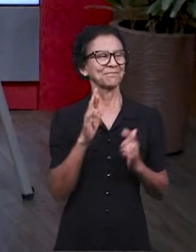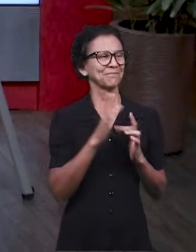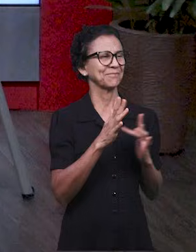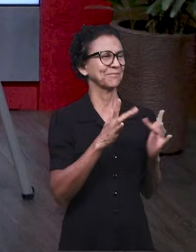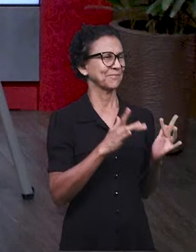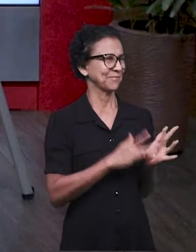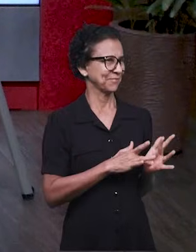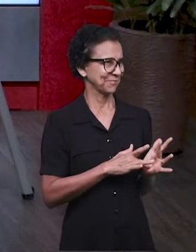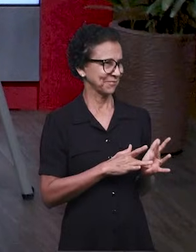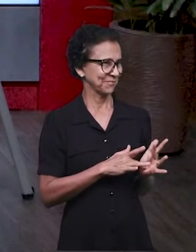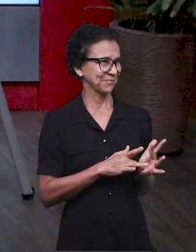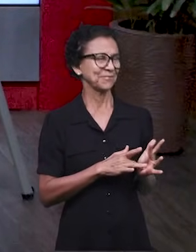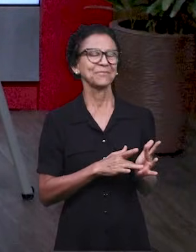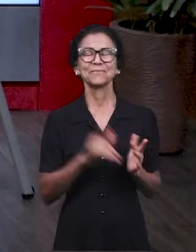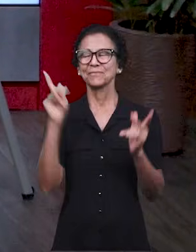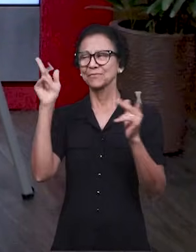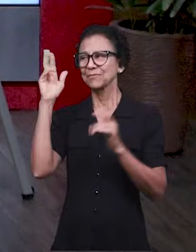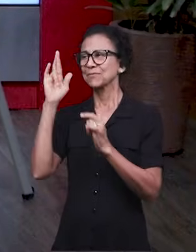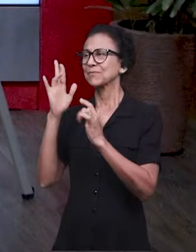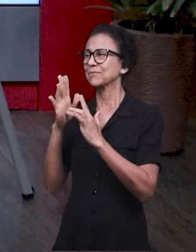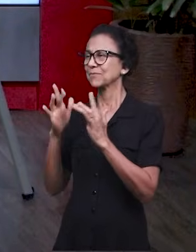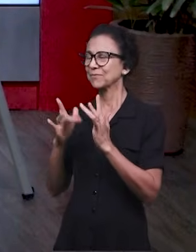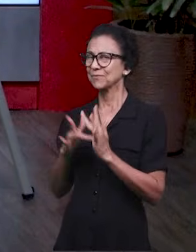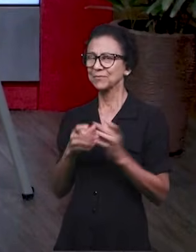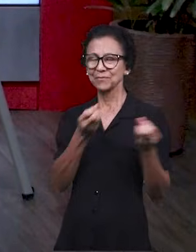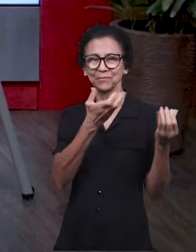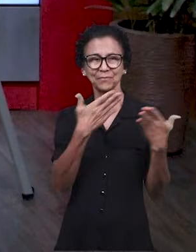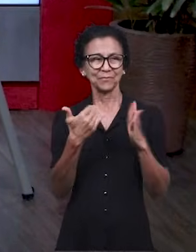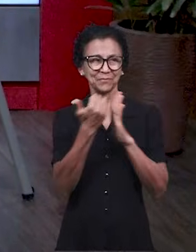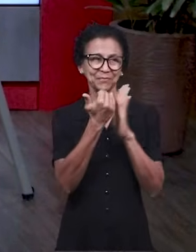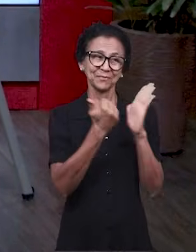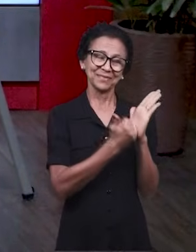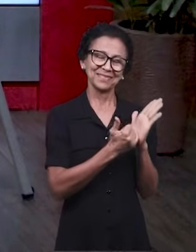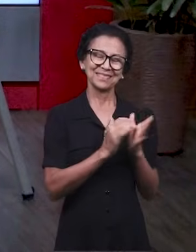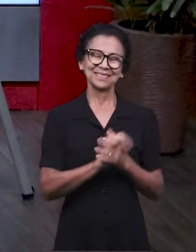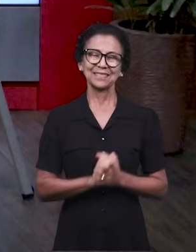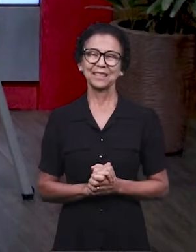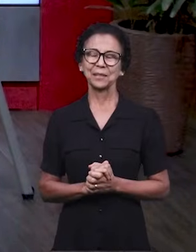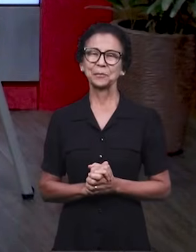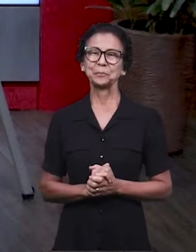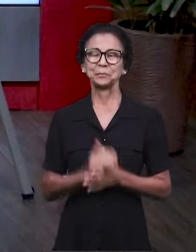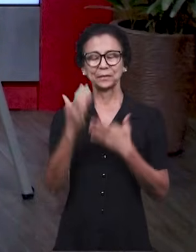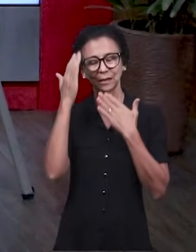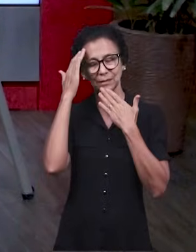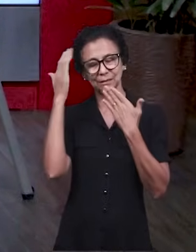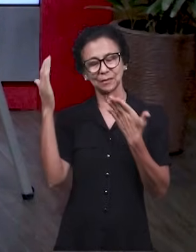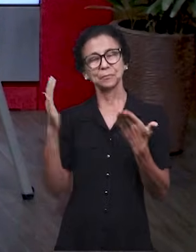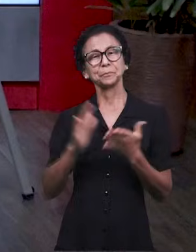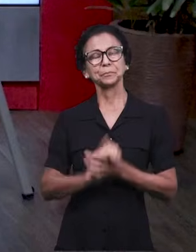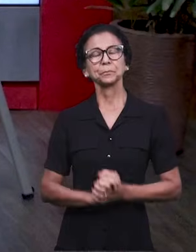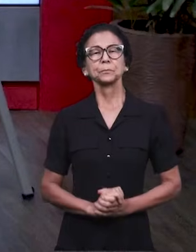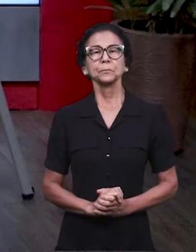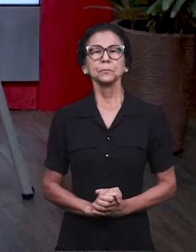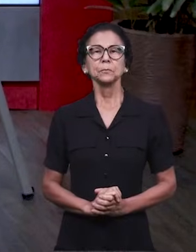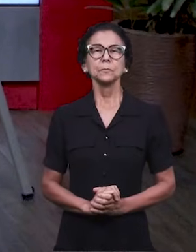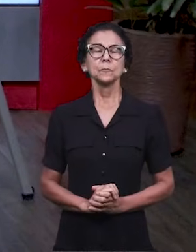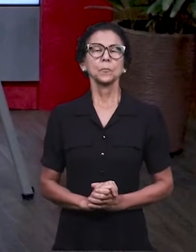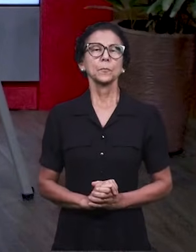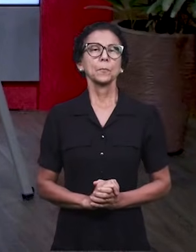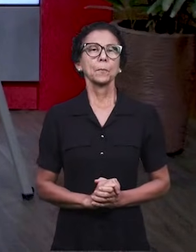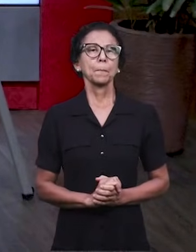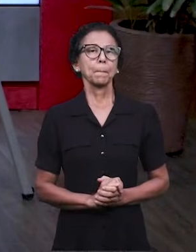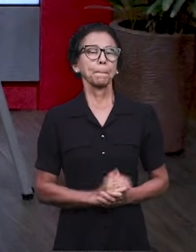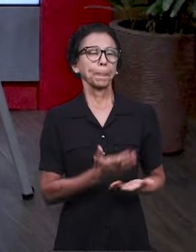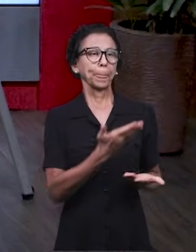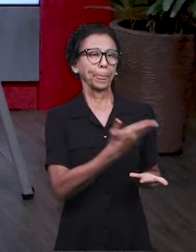pastor. Seja muito bem-vindo ao programa Educação e Fé. Muito obrigado. Muito bem. Pastor Alexandre Gueiros